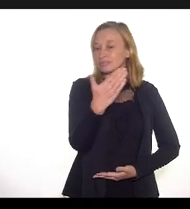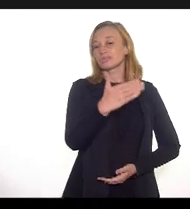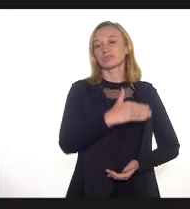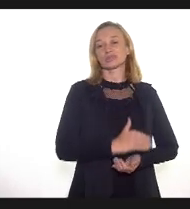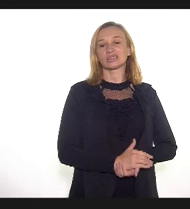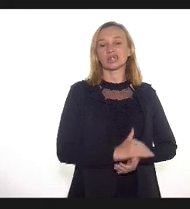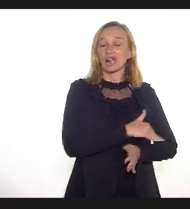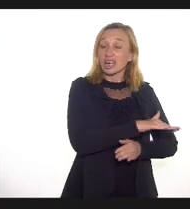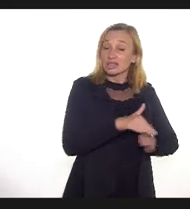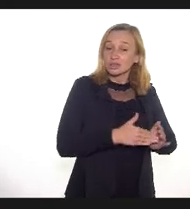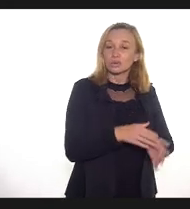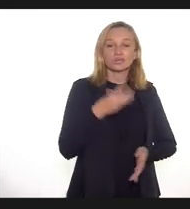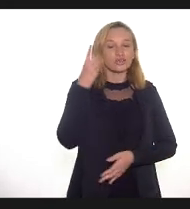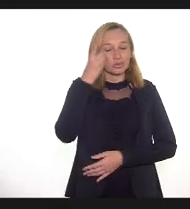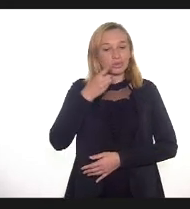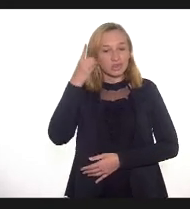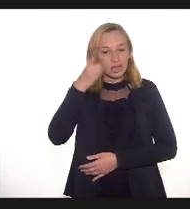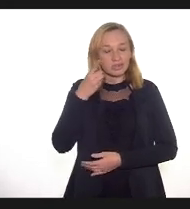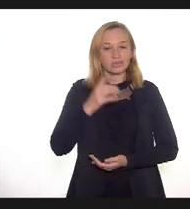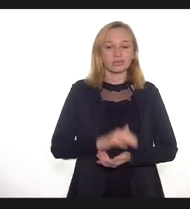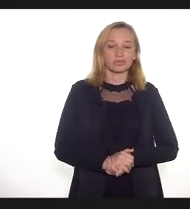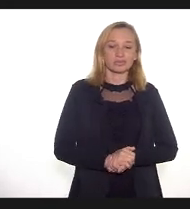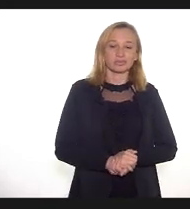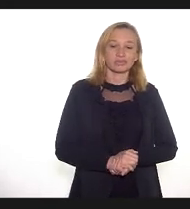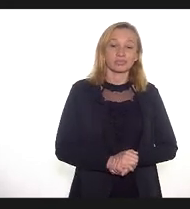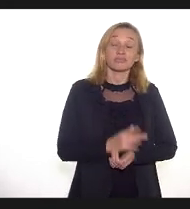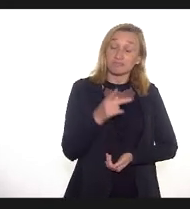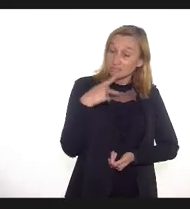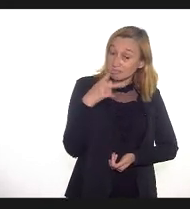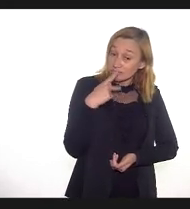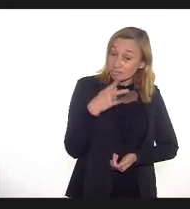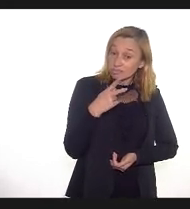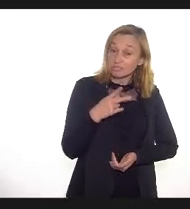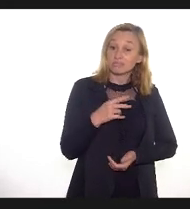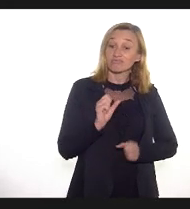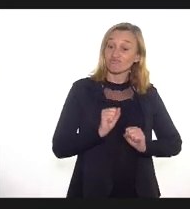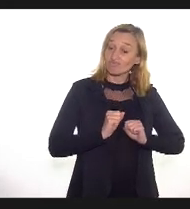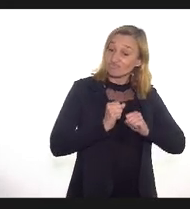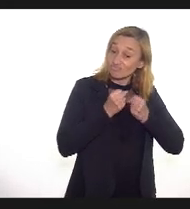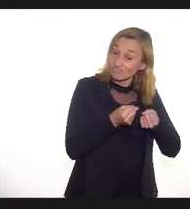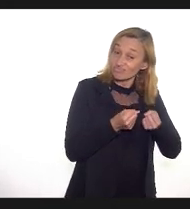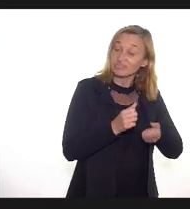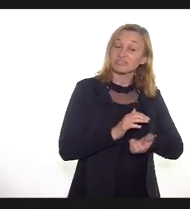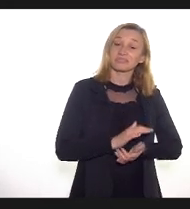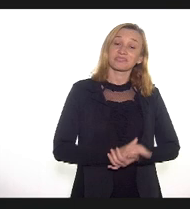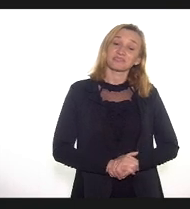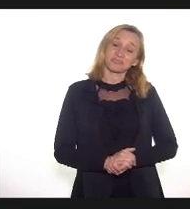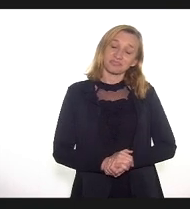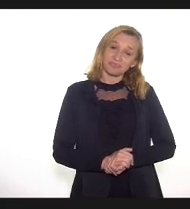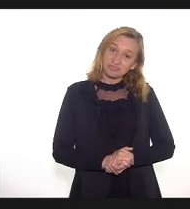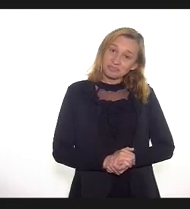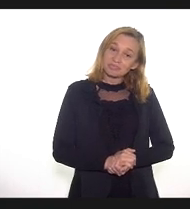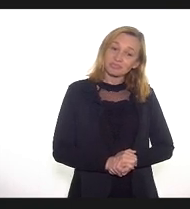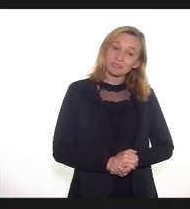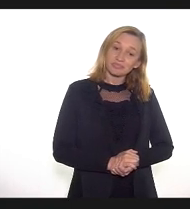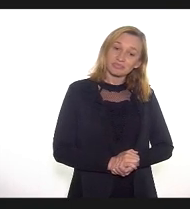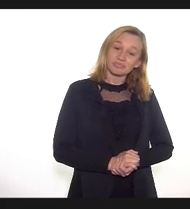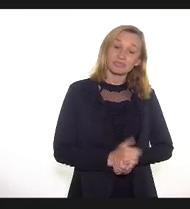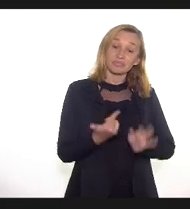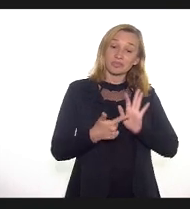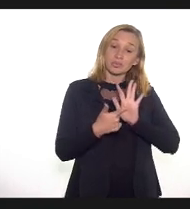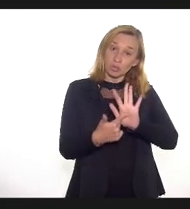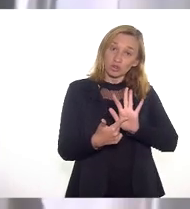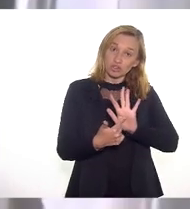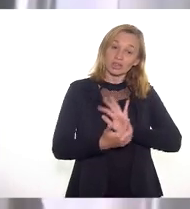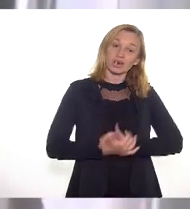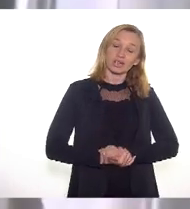agradeço aos demais deputados. Eu tenho falado com insistência e tenho procurado demonstrar